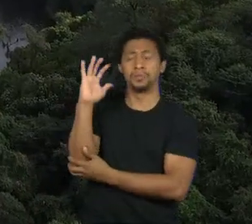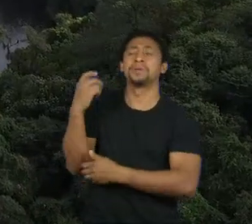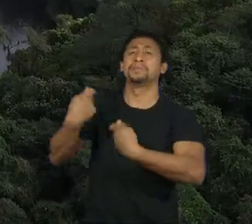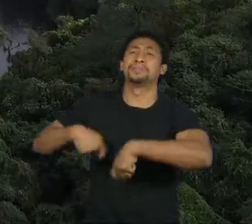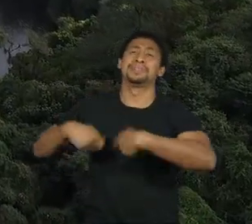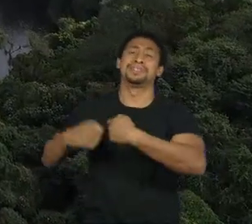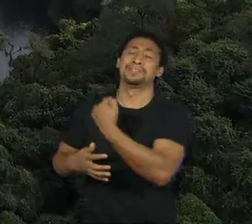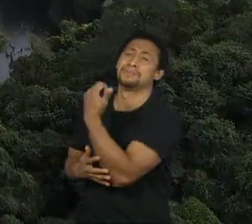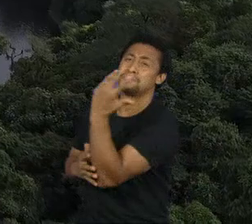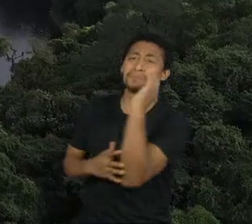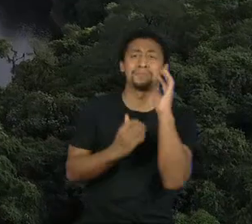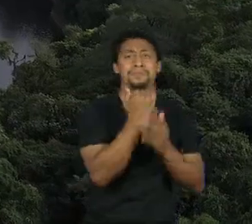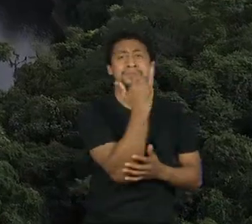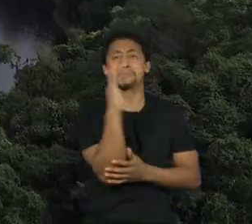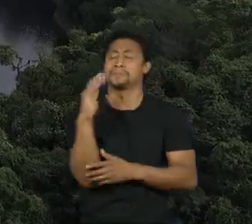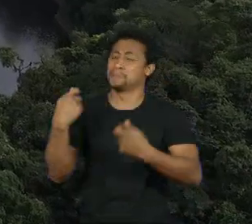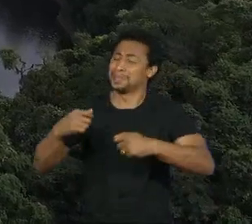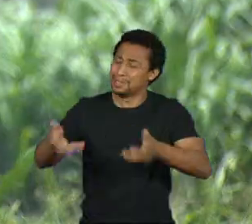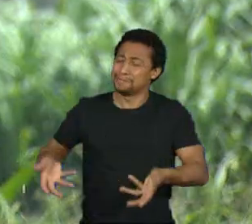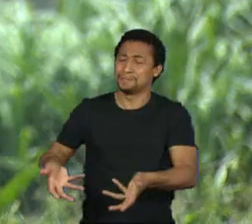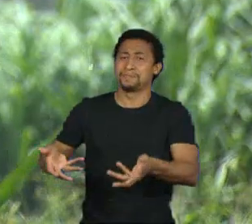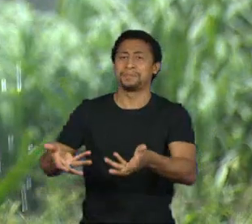nossos ecossistemas.